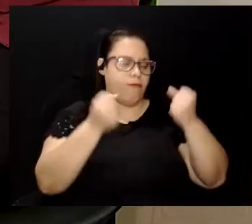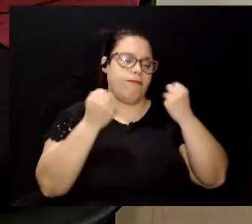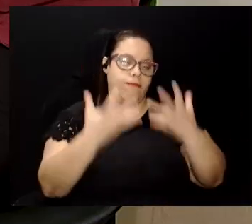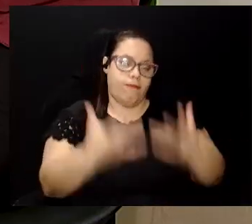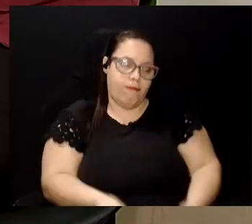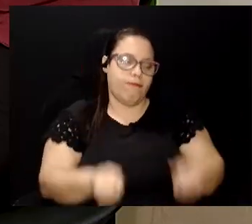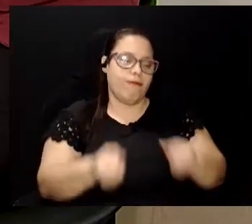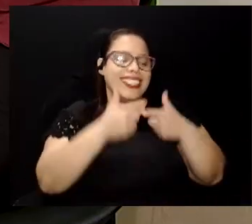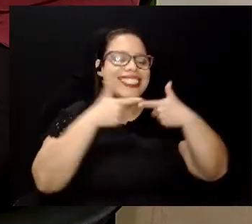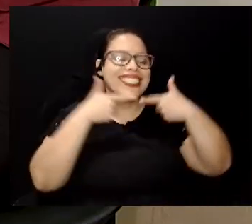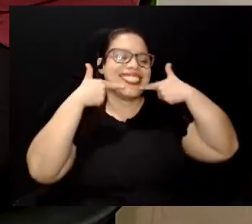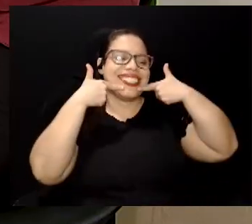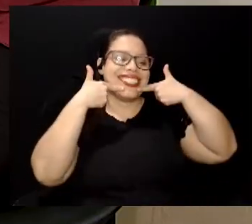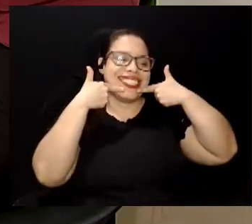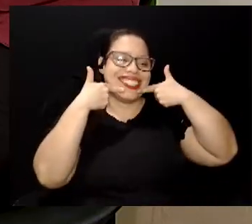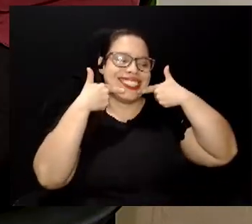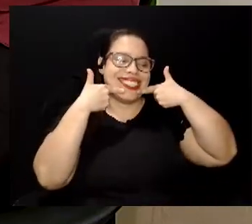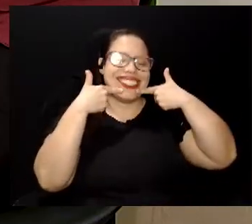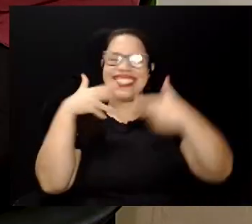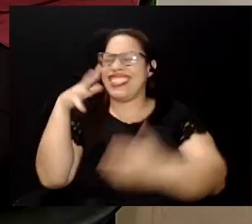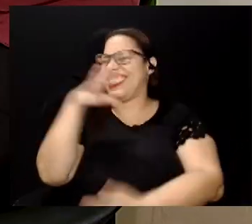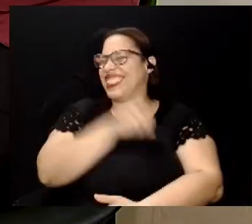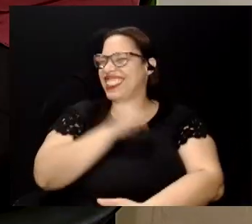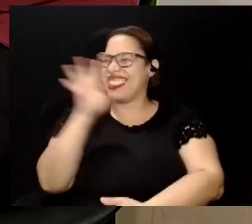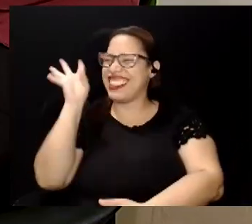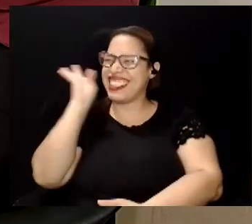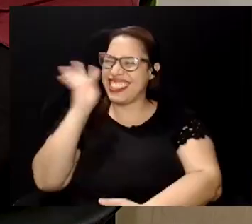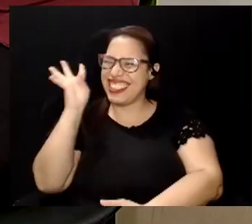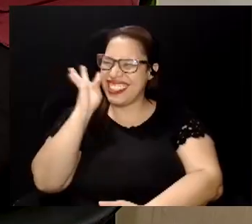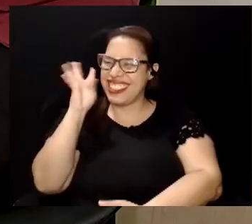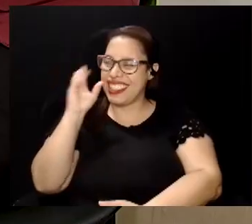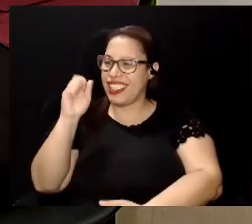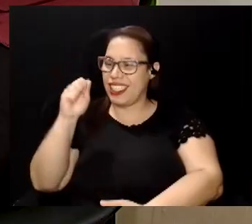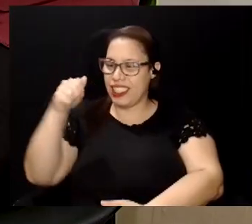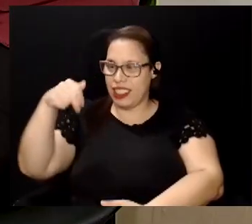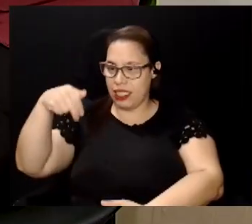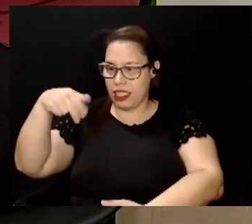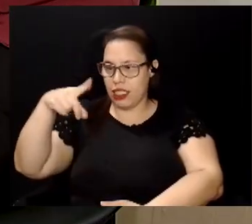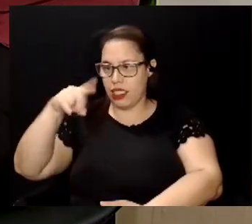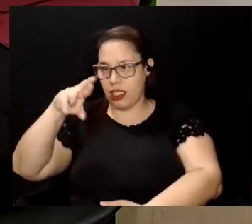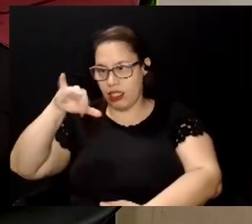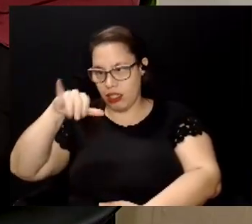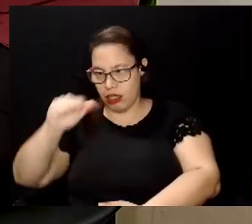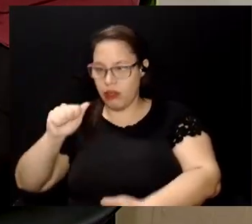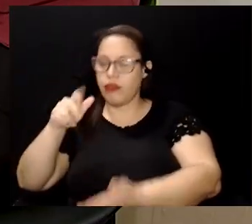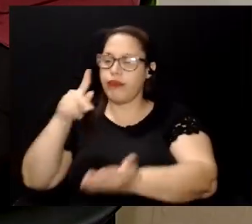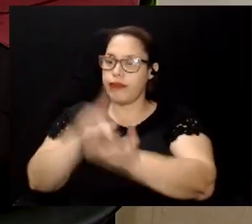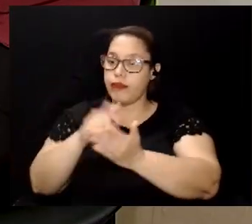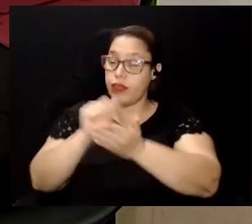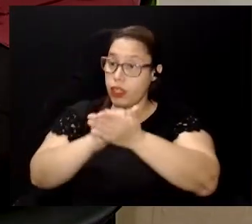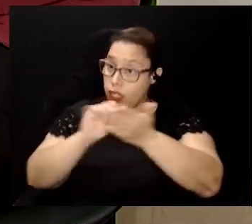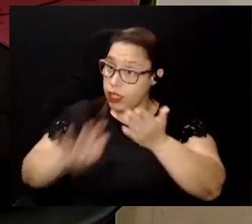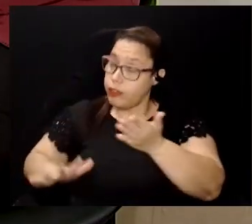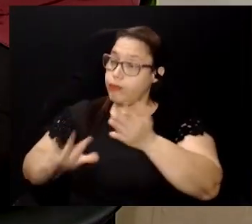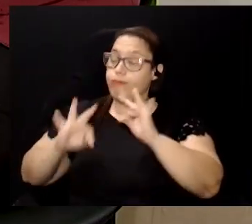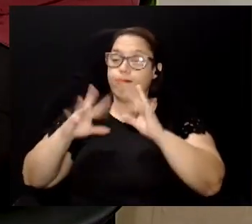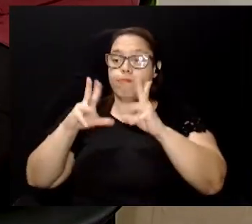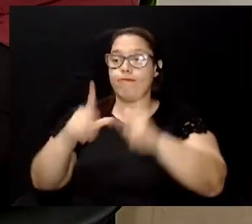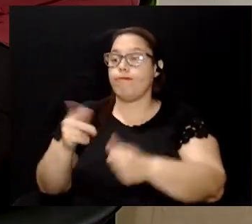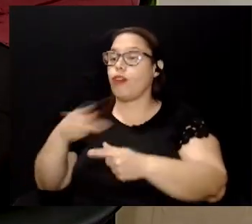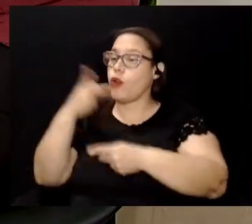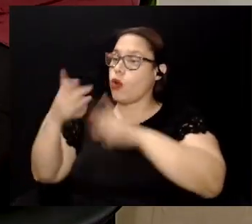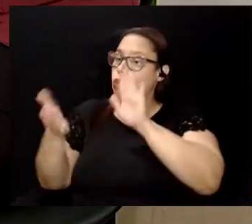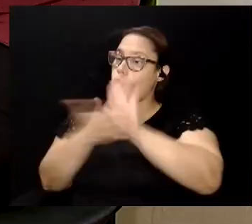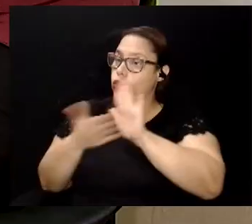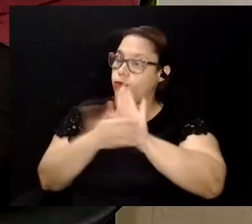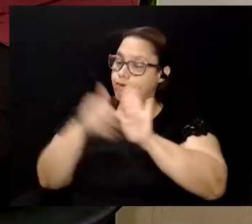rosto. Ai, muito legal, viu, Andréia? Porque, de fato, as atividades e tudo que vocês proporcionam aqui para as